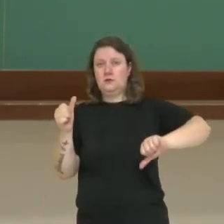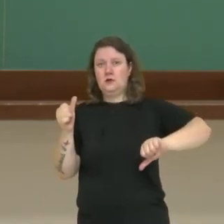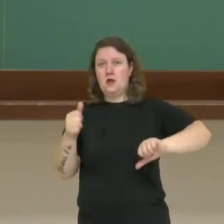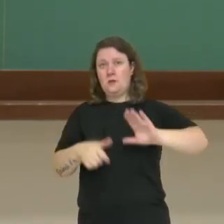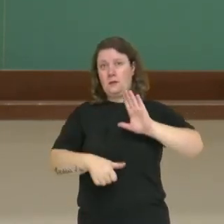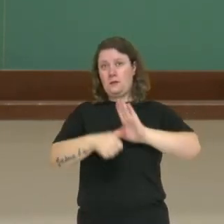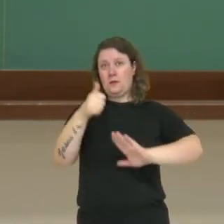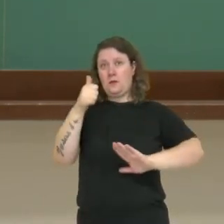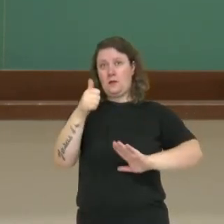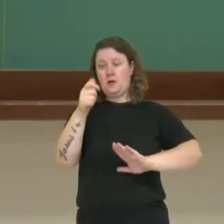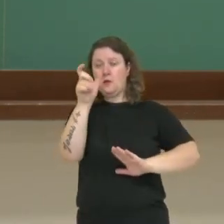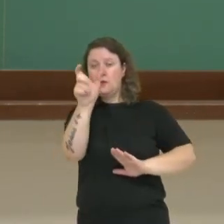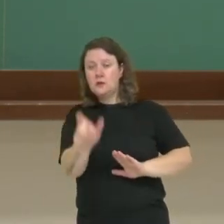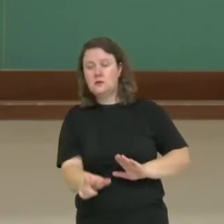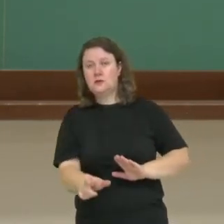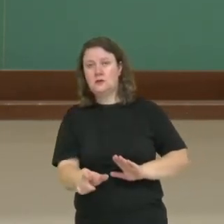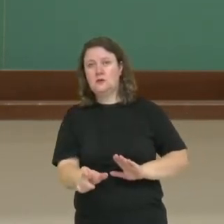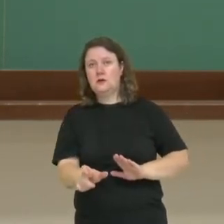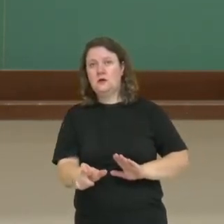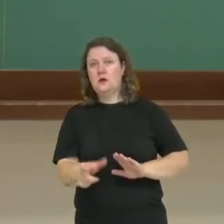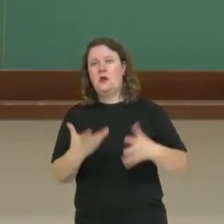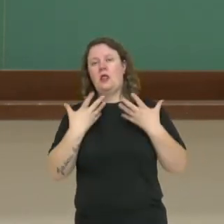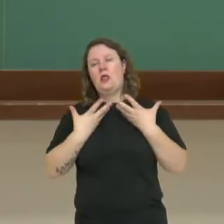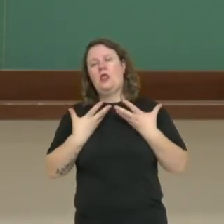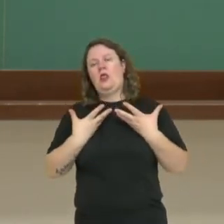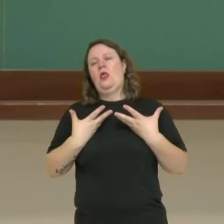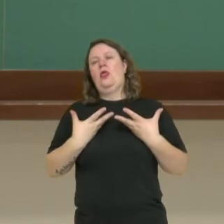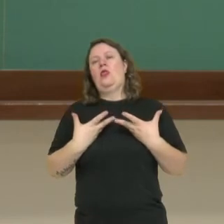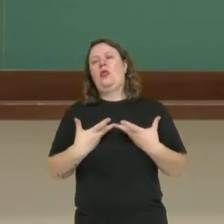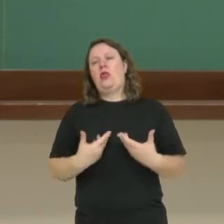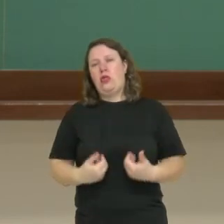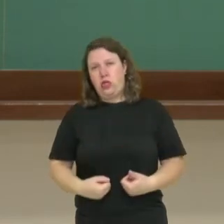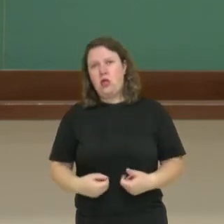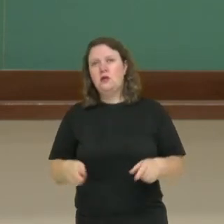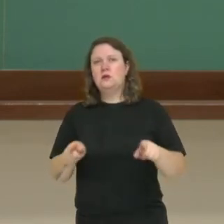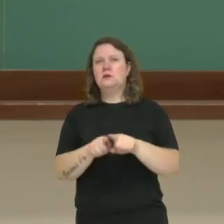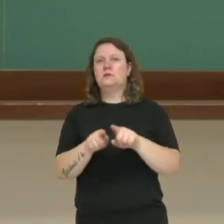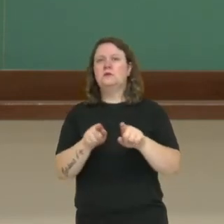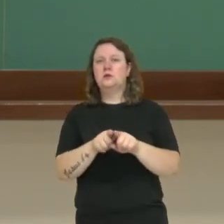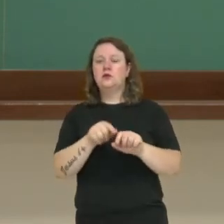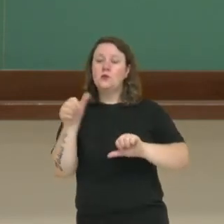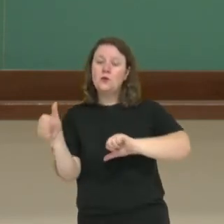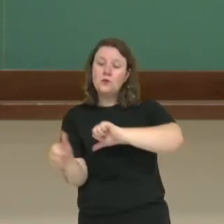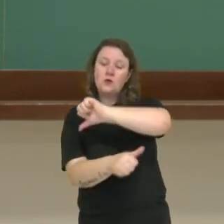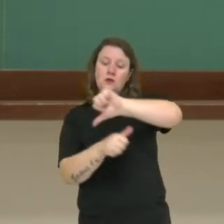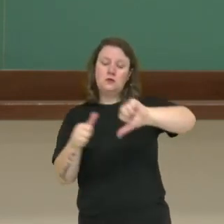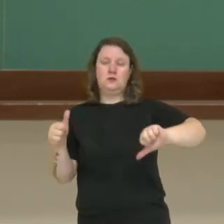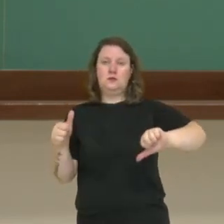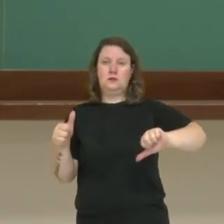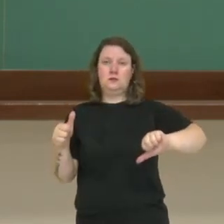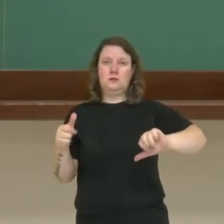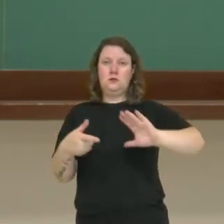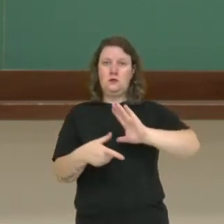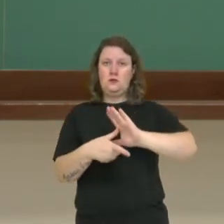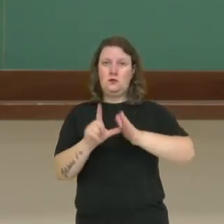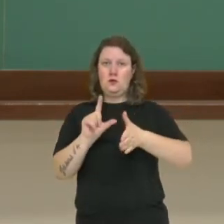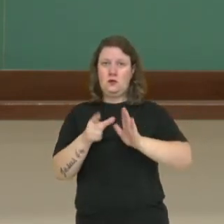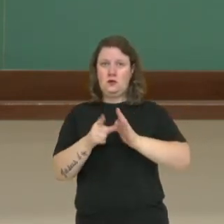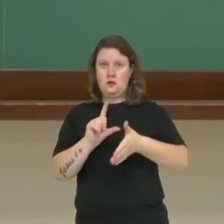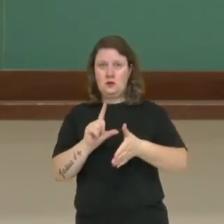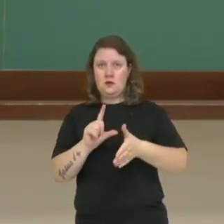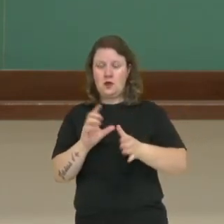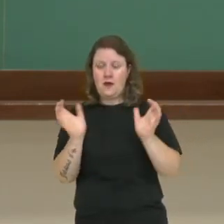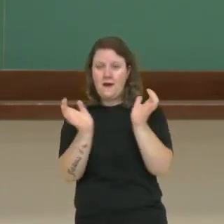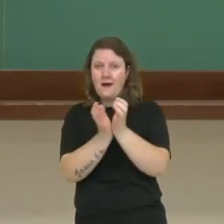frente, porque quem está na frente cansa mais. Então, eles estão constantemente trocando o que vai na frente da equipe para que a